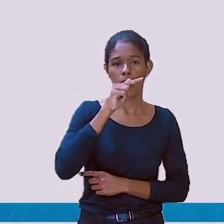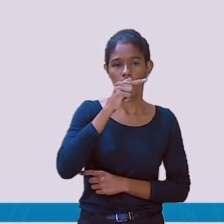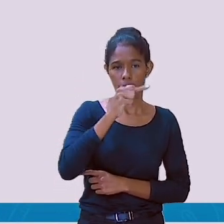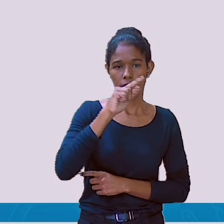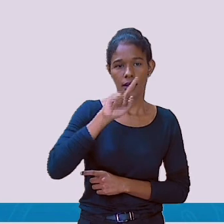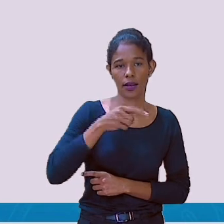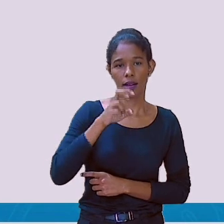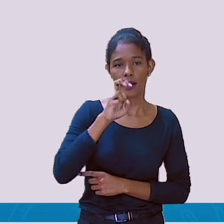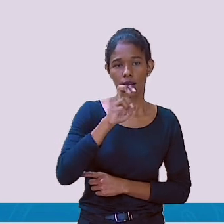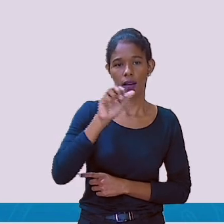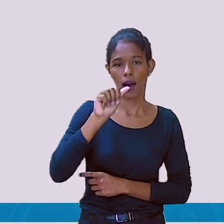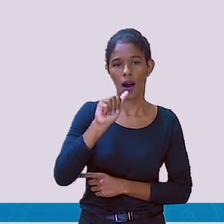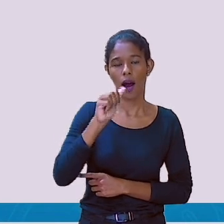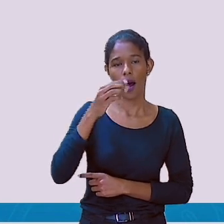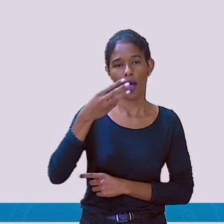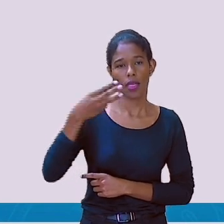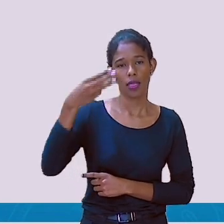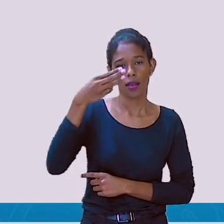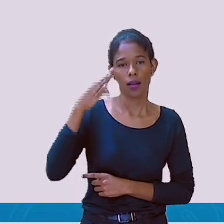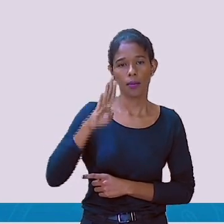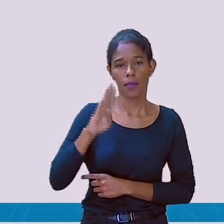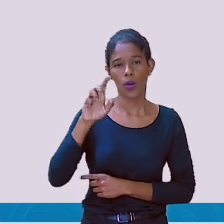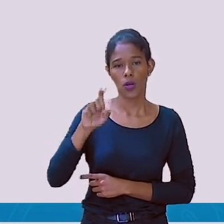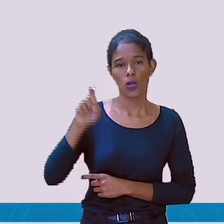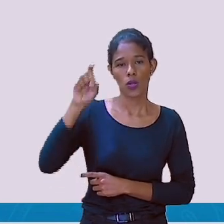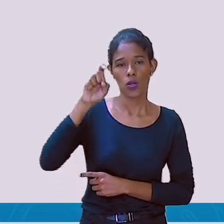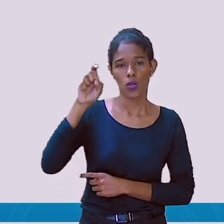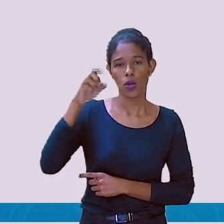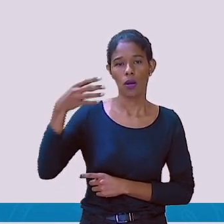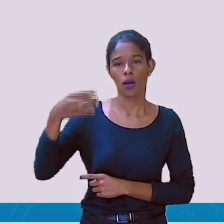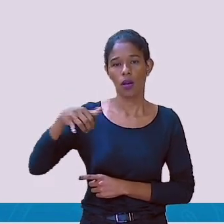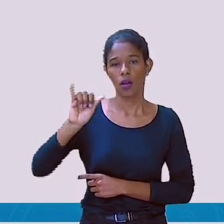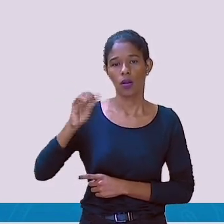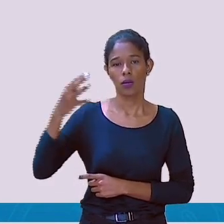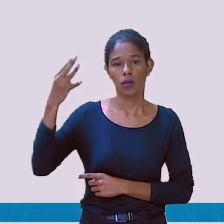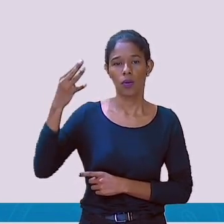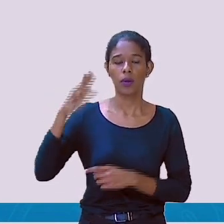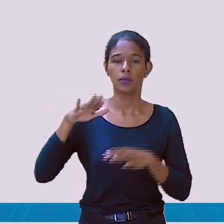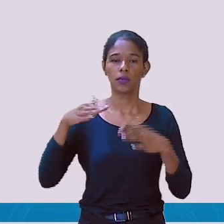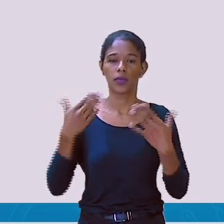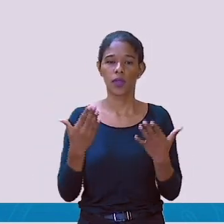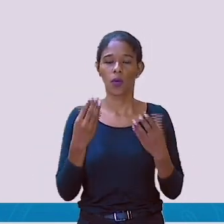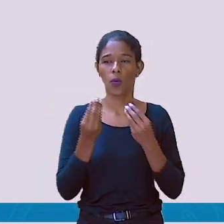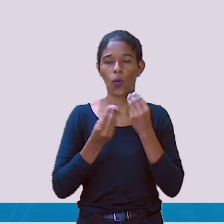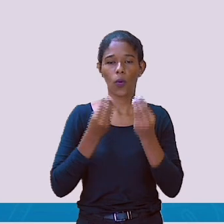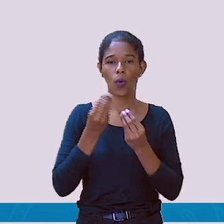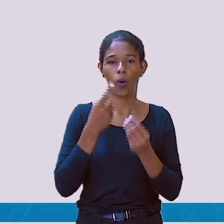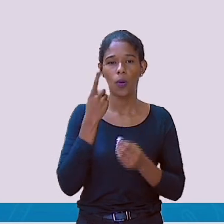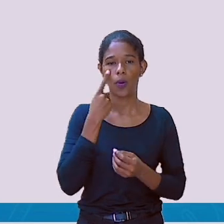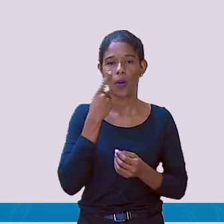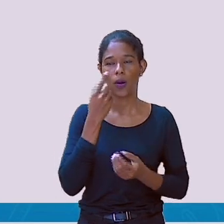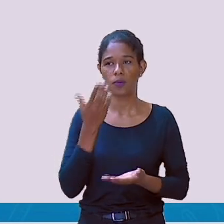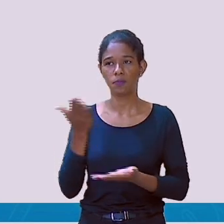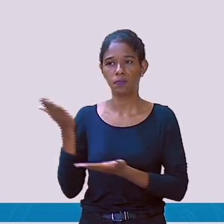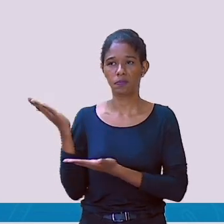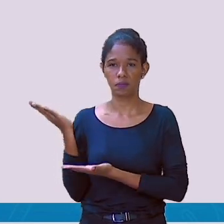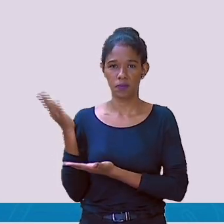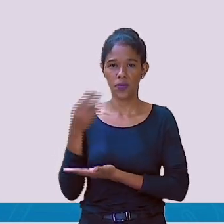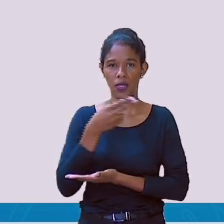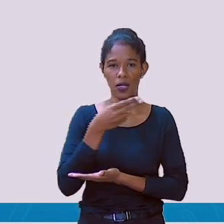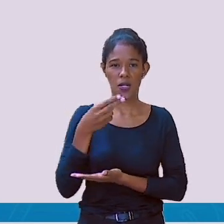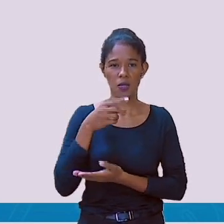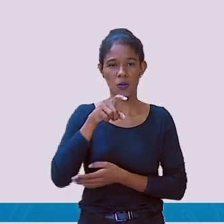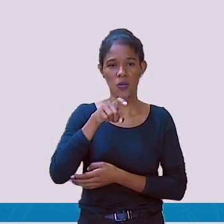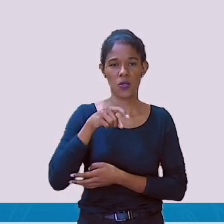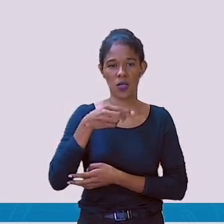menos 7, igual a 3. Então, qual vai ser o valor de x? X vai ser igual a 3.